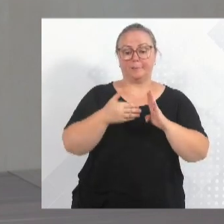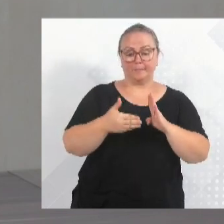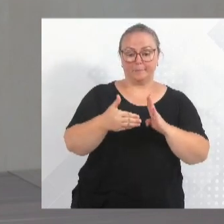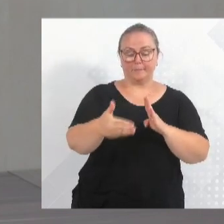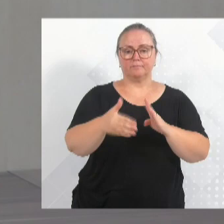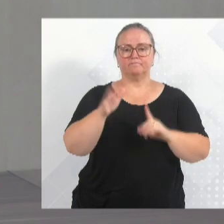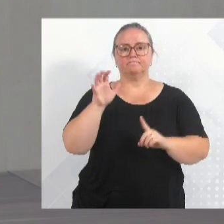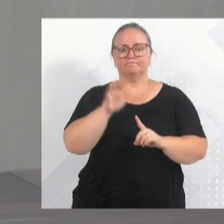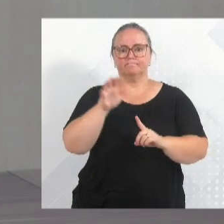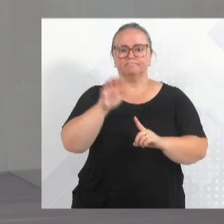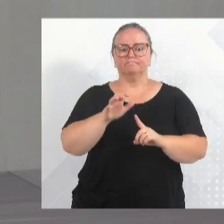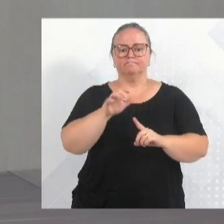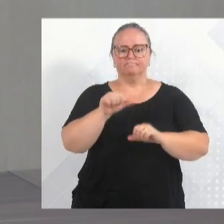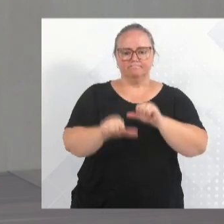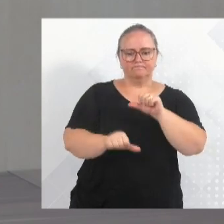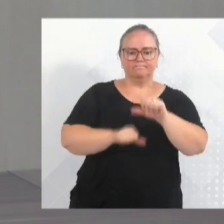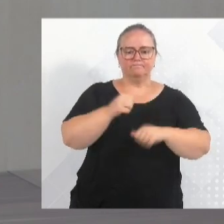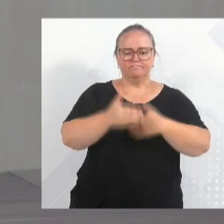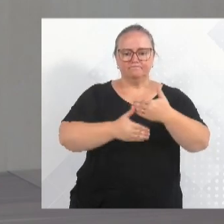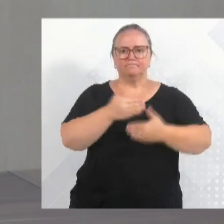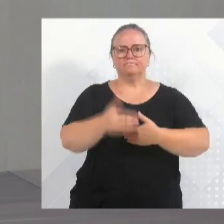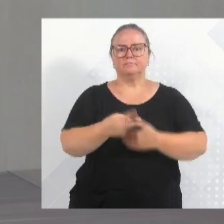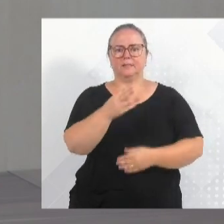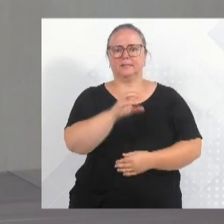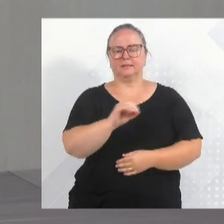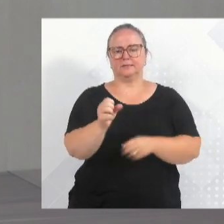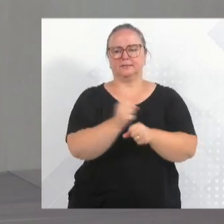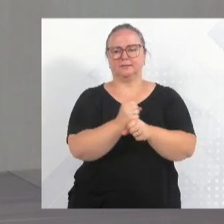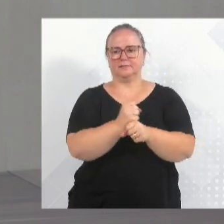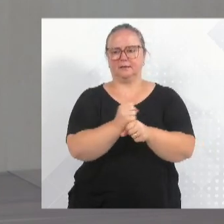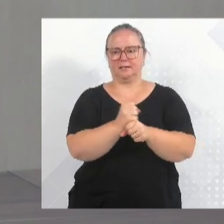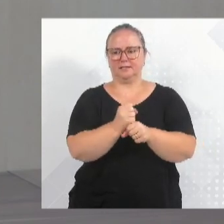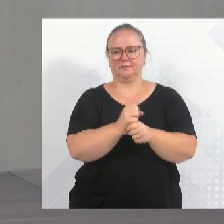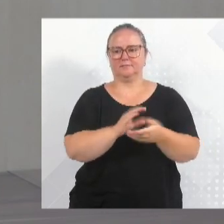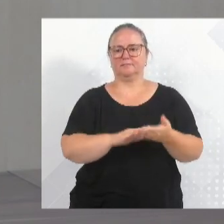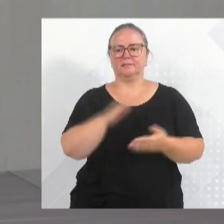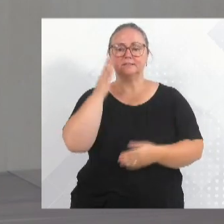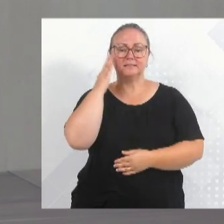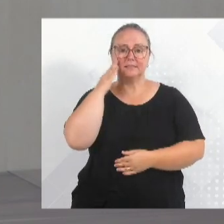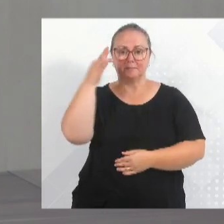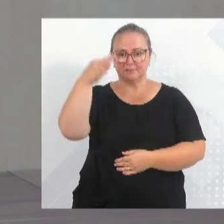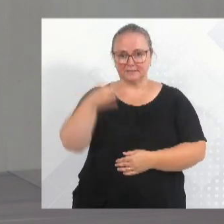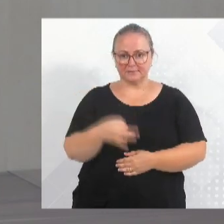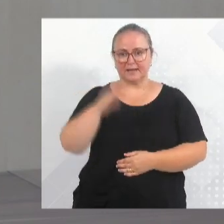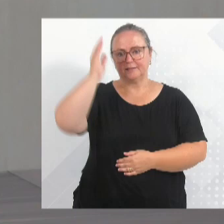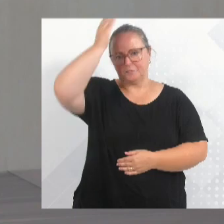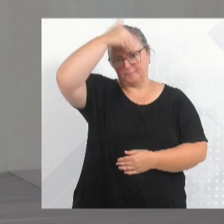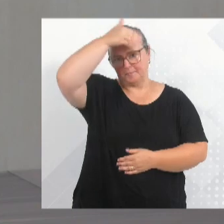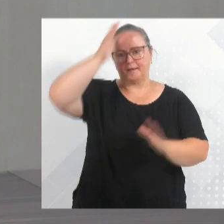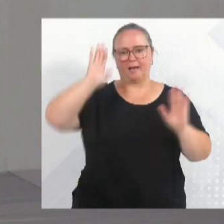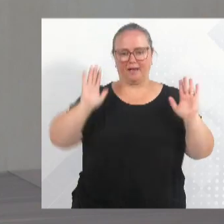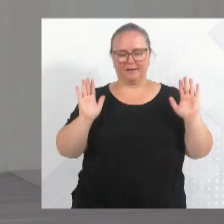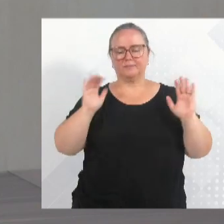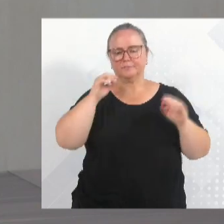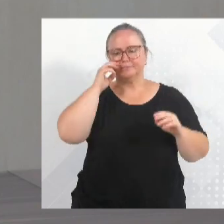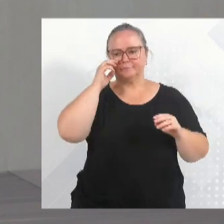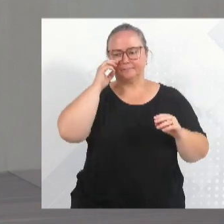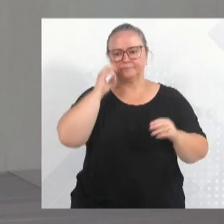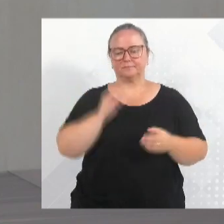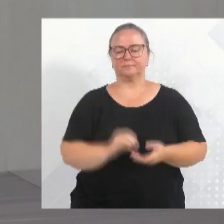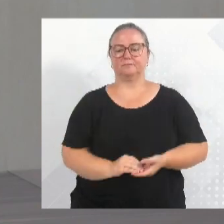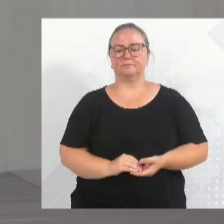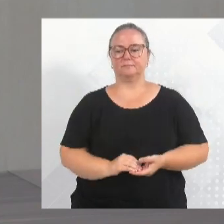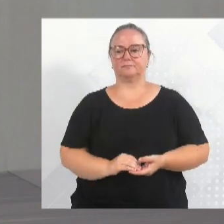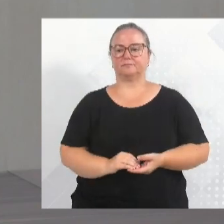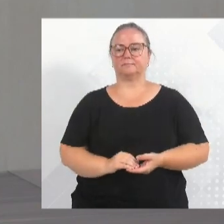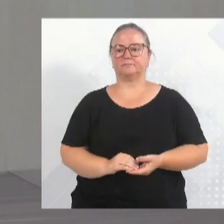no município. Então, quem tem o monopólio dessa informação é o prefeito Mário, não sou eu, então aqui não me cabe